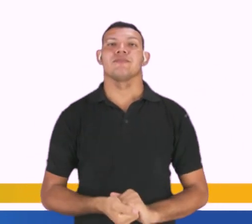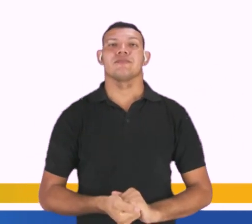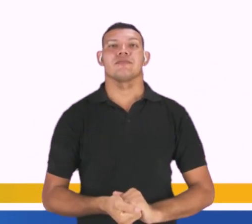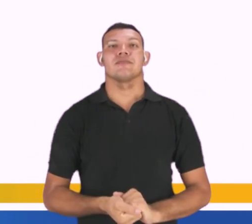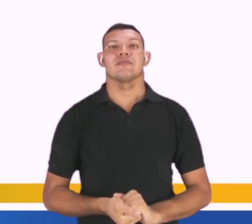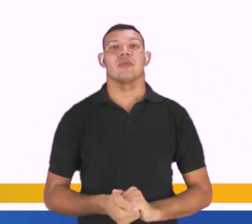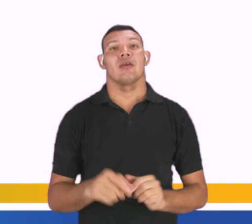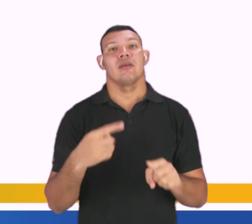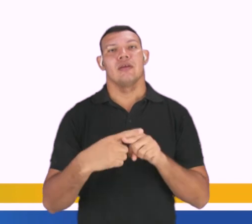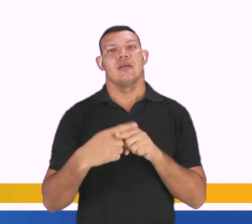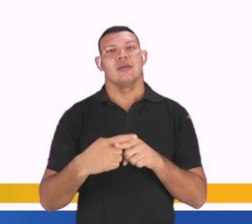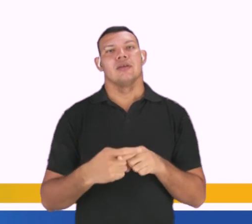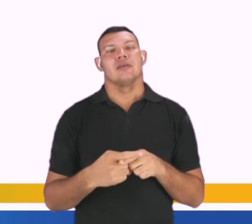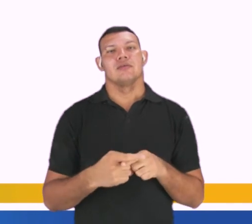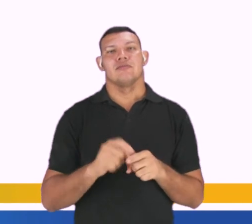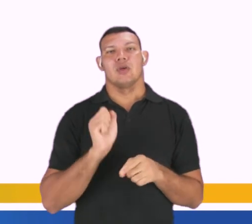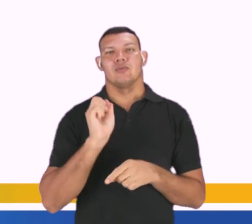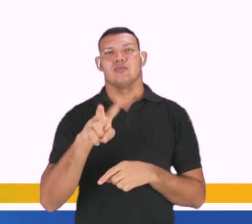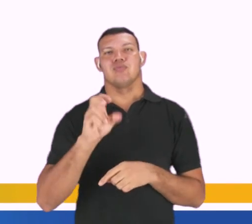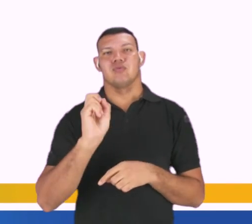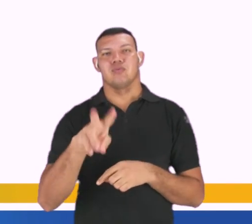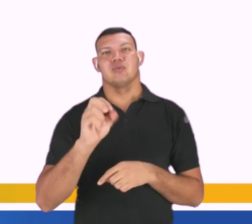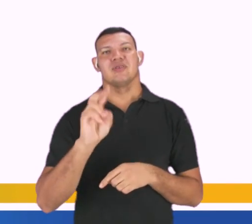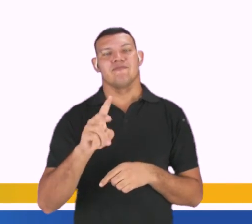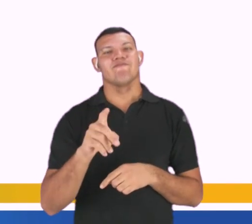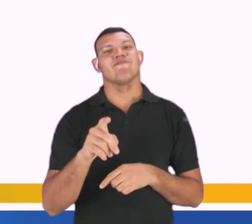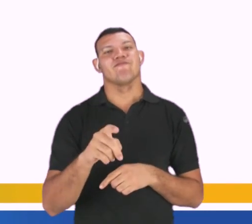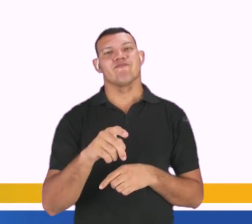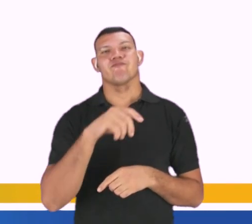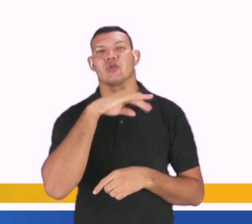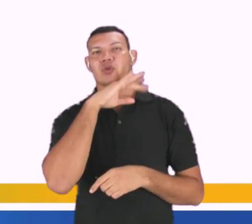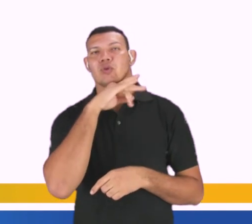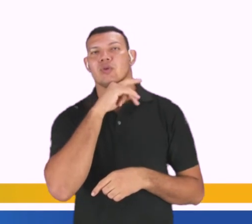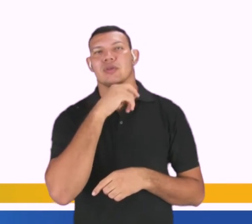a contaminação das águas em todos os lugares do mundo.